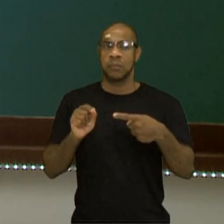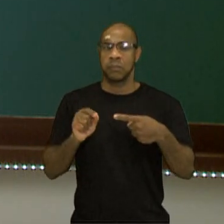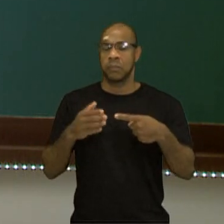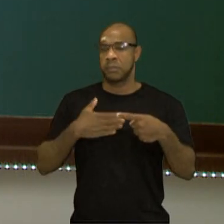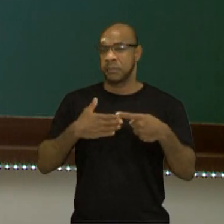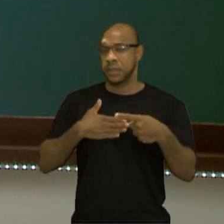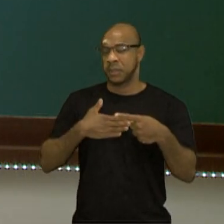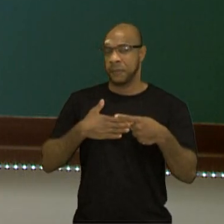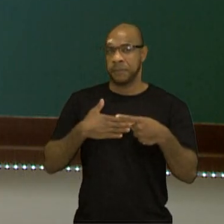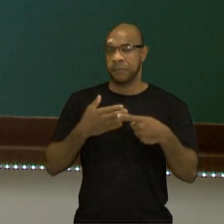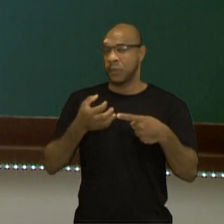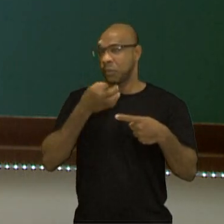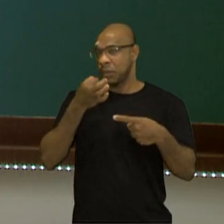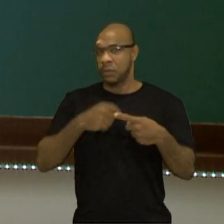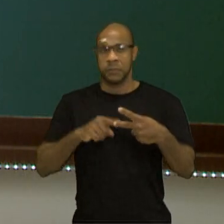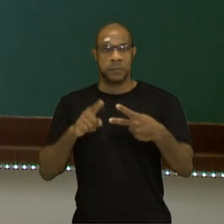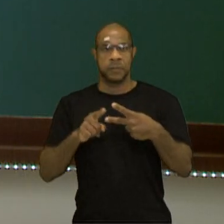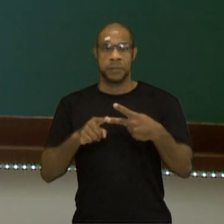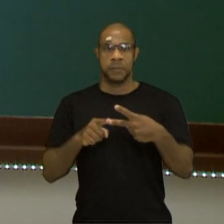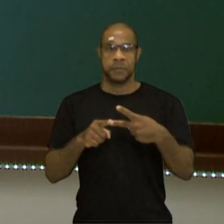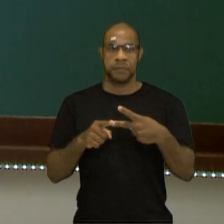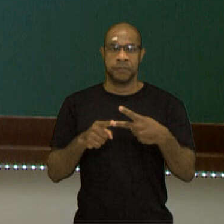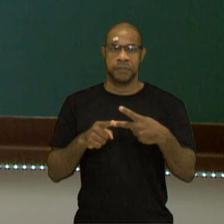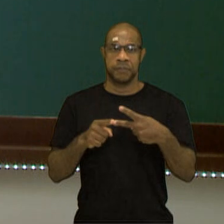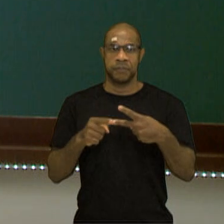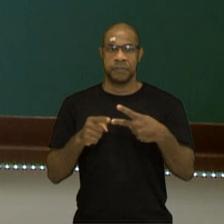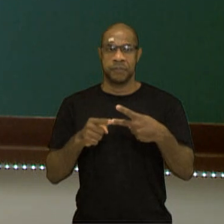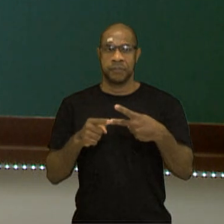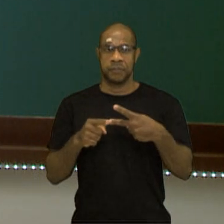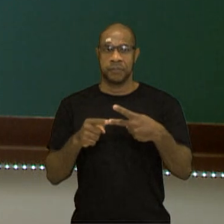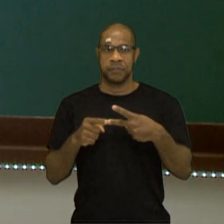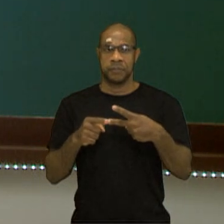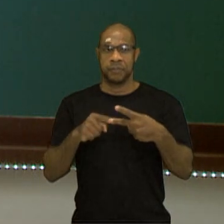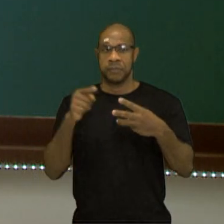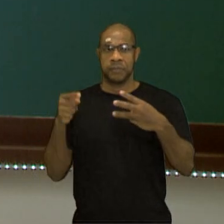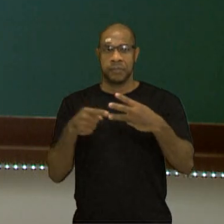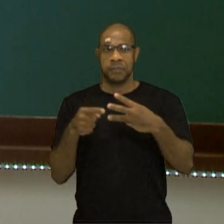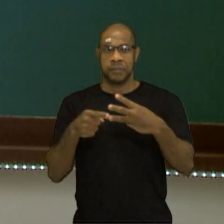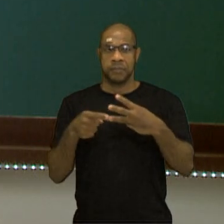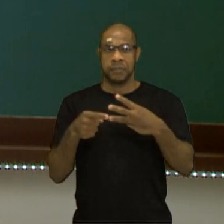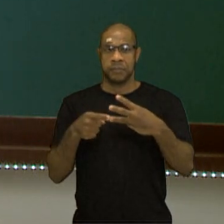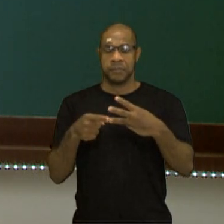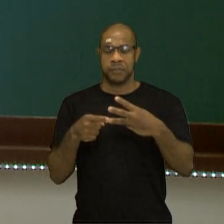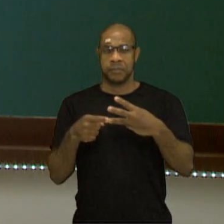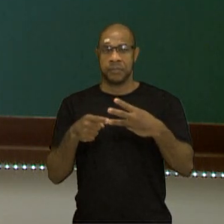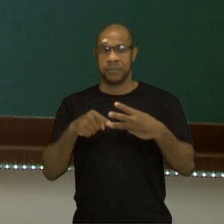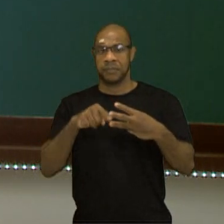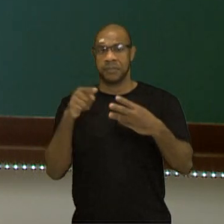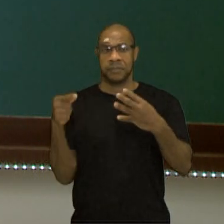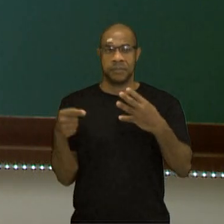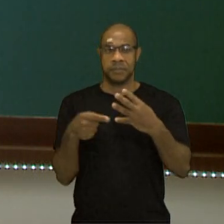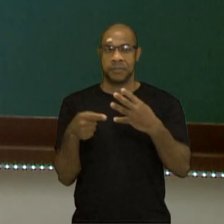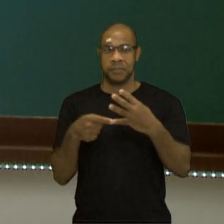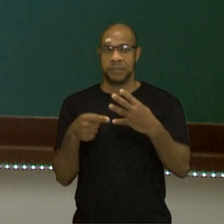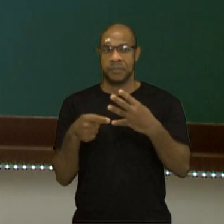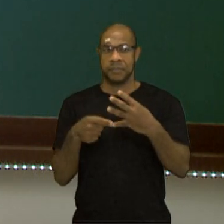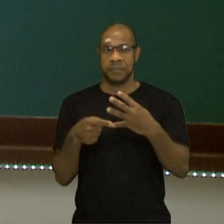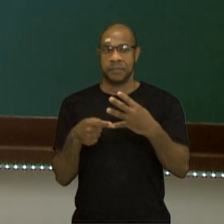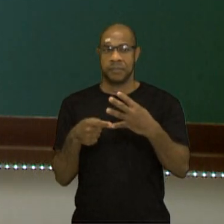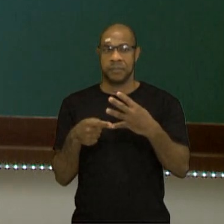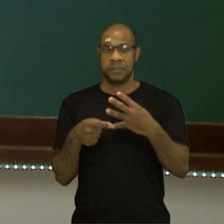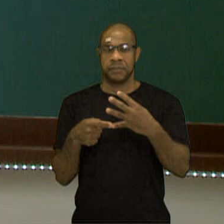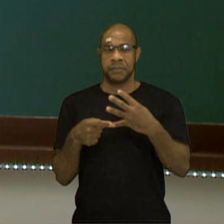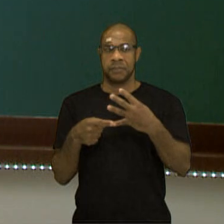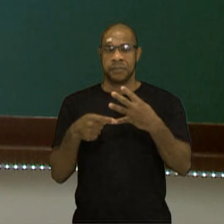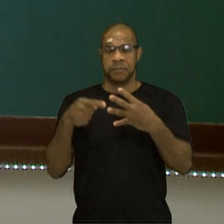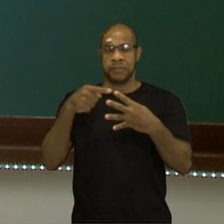opinion? Depois, from my point of view. I think that. My